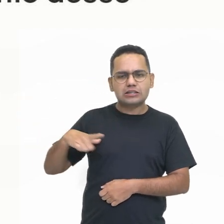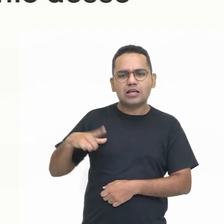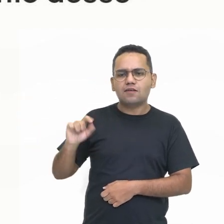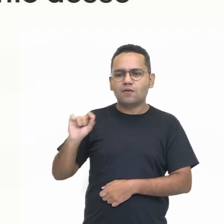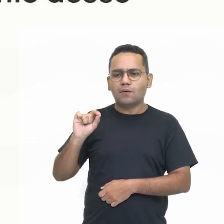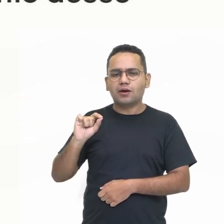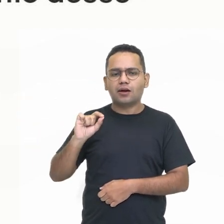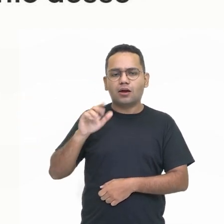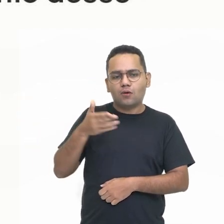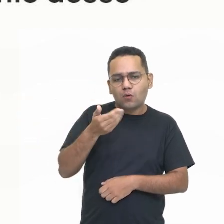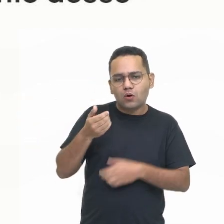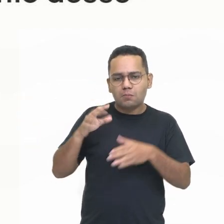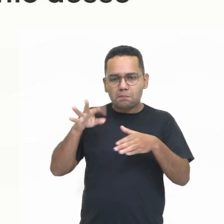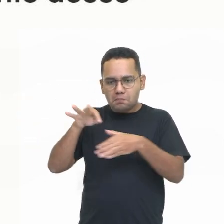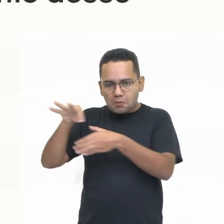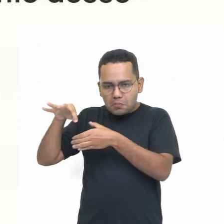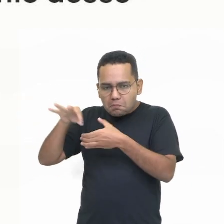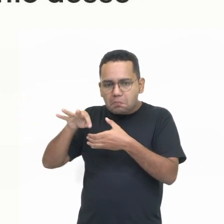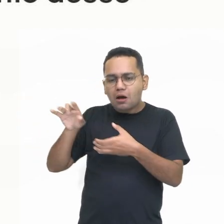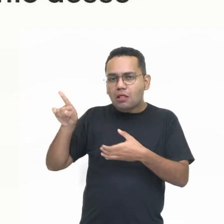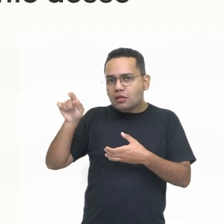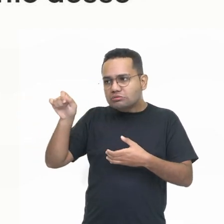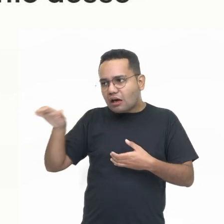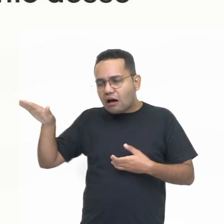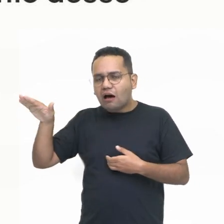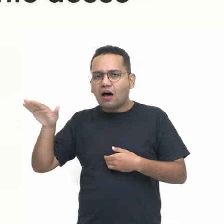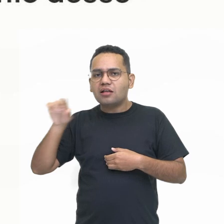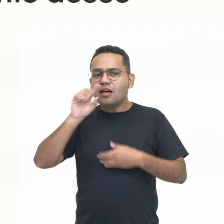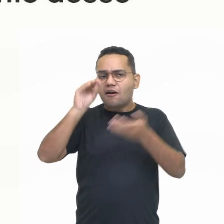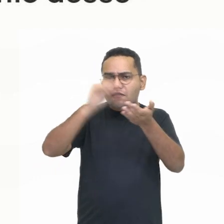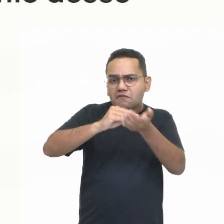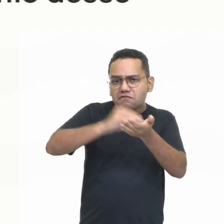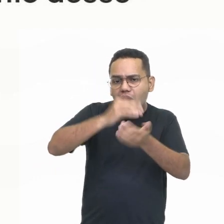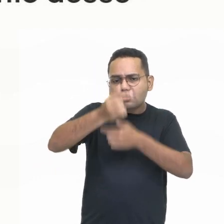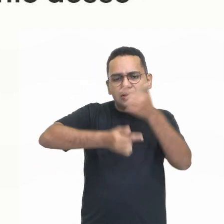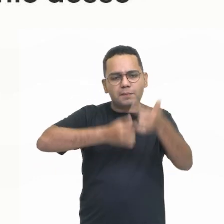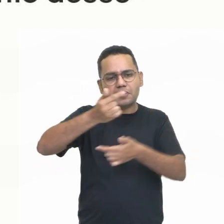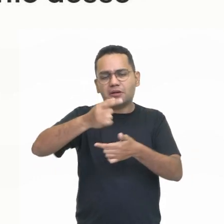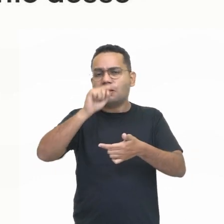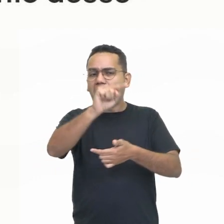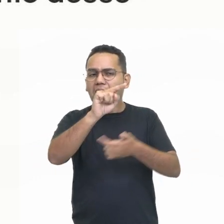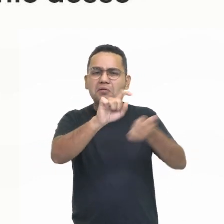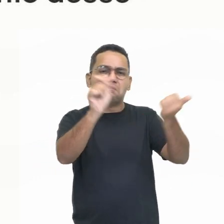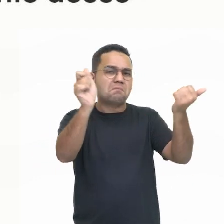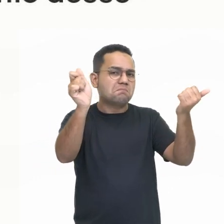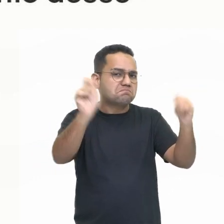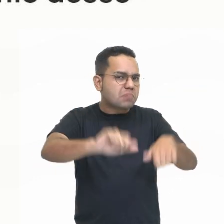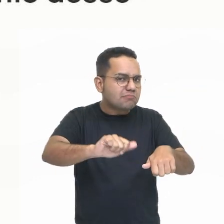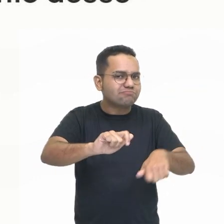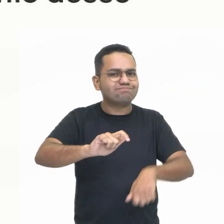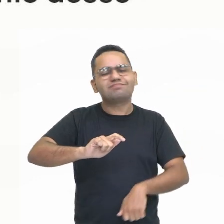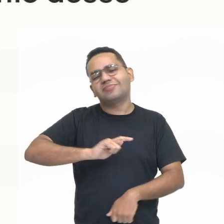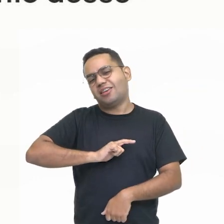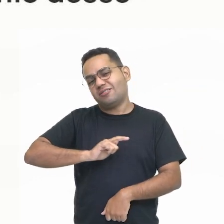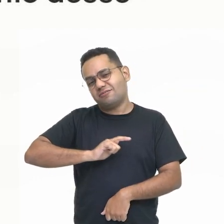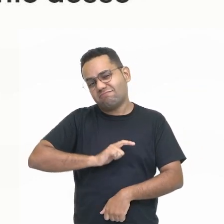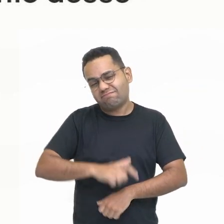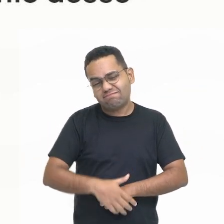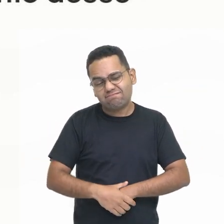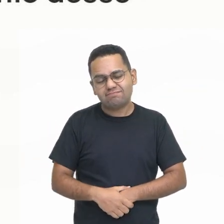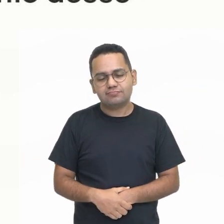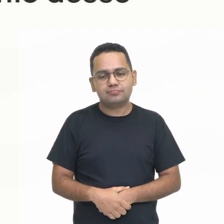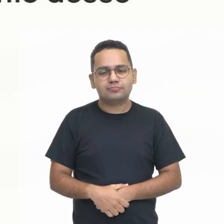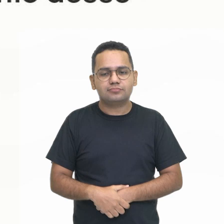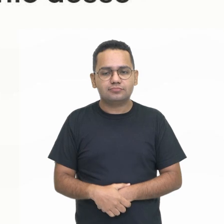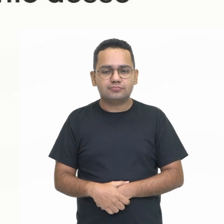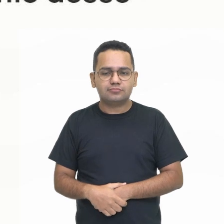né, e a escassez de mão de obra levaram ao declínio desse ciclo. Então você percebe o quê? Que a Amazônia,